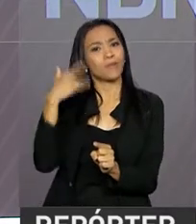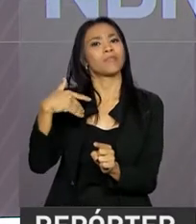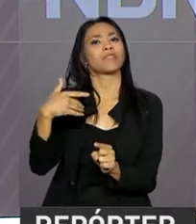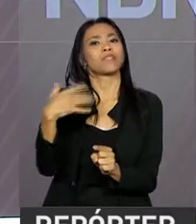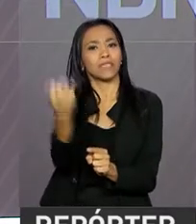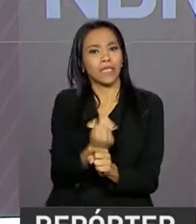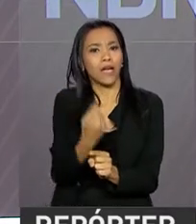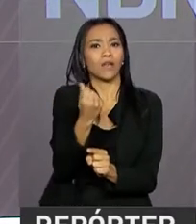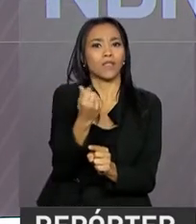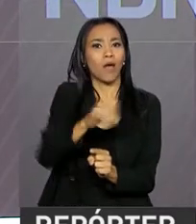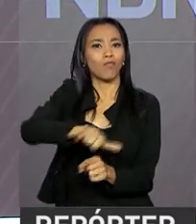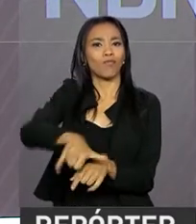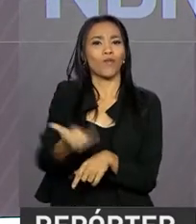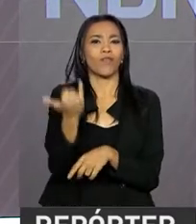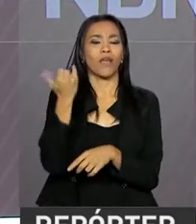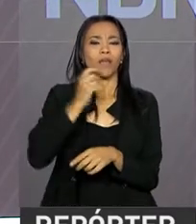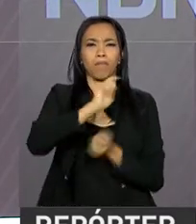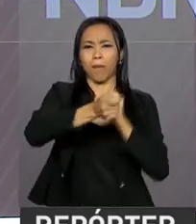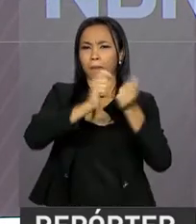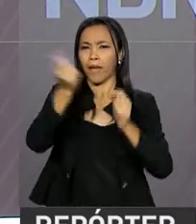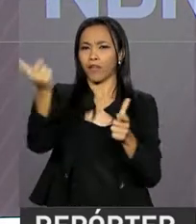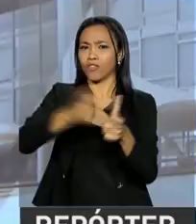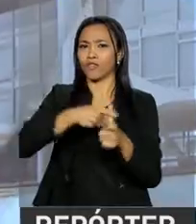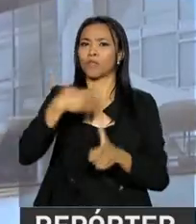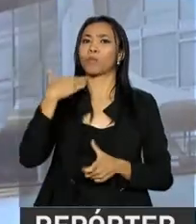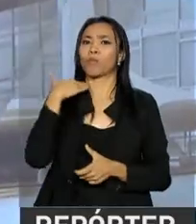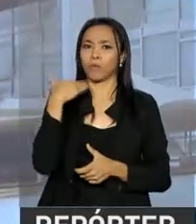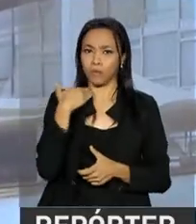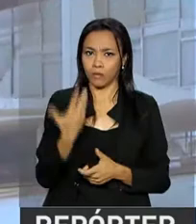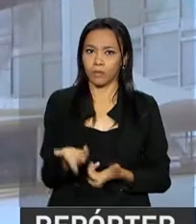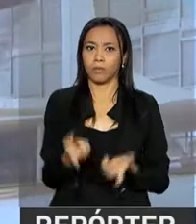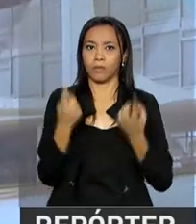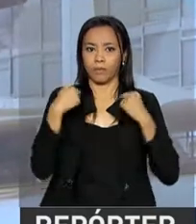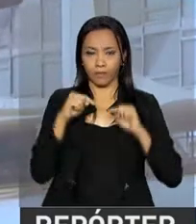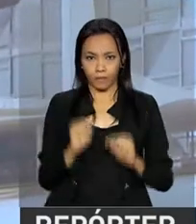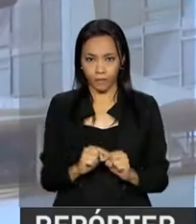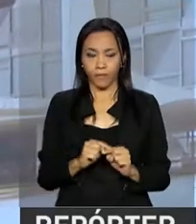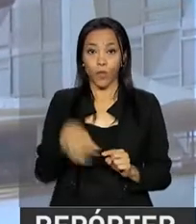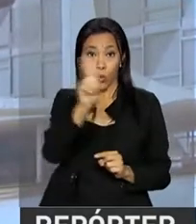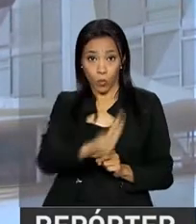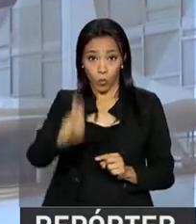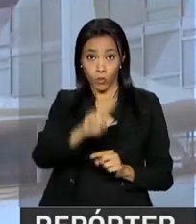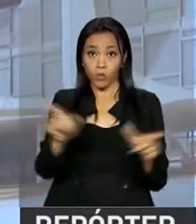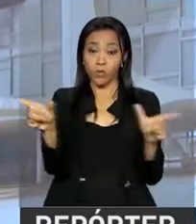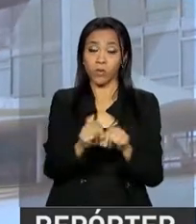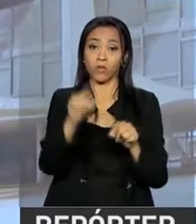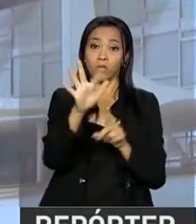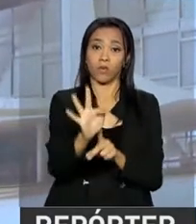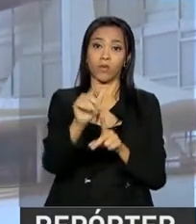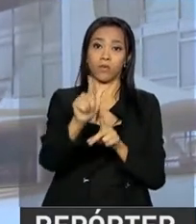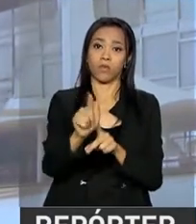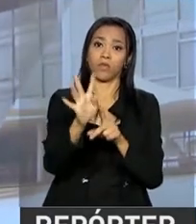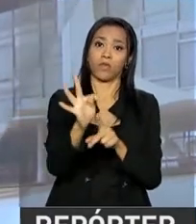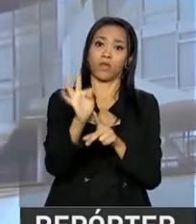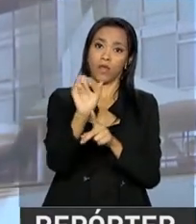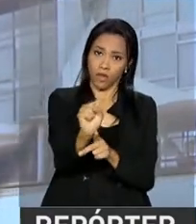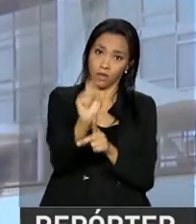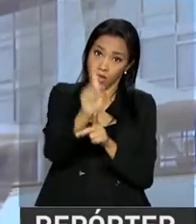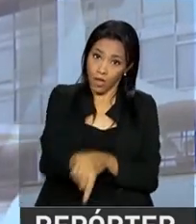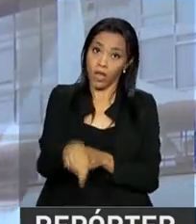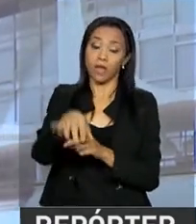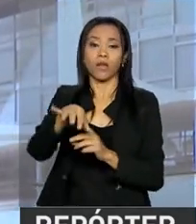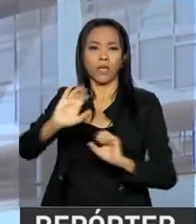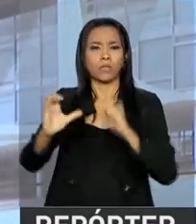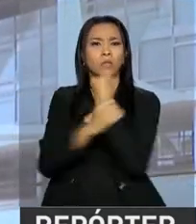oportunidade e quitaram dívidas com o banco eo uso do fgts como garantia para empréstimos